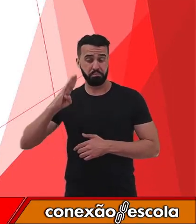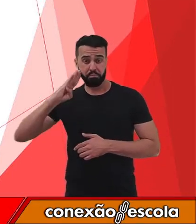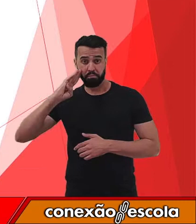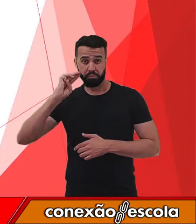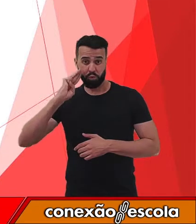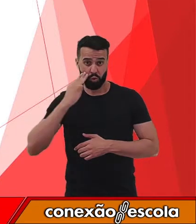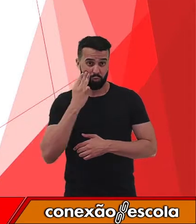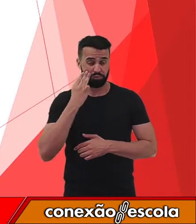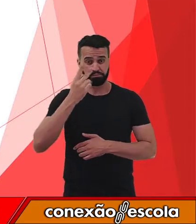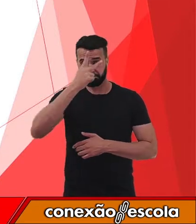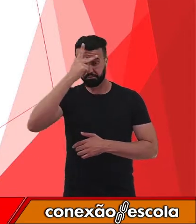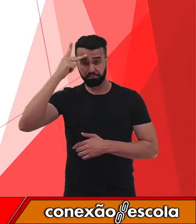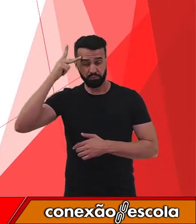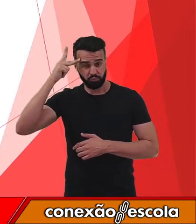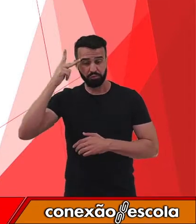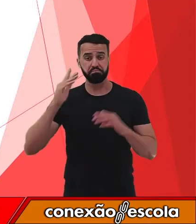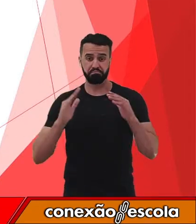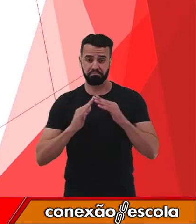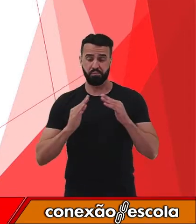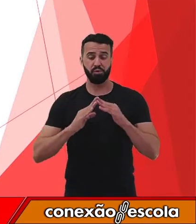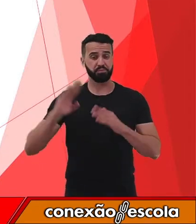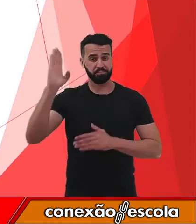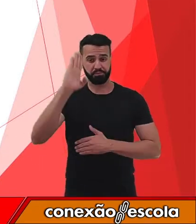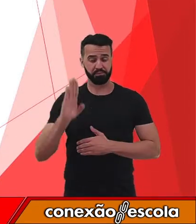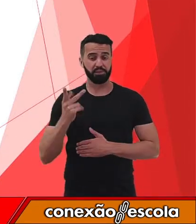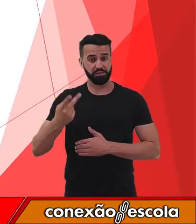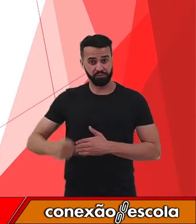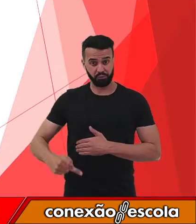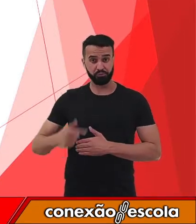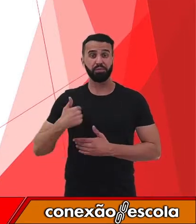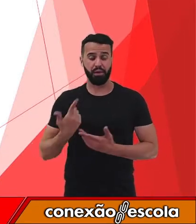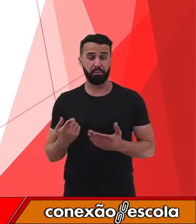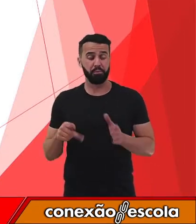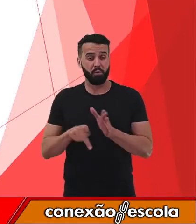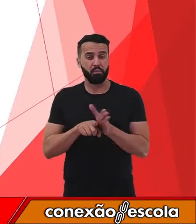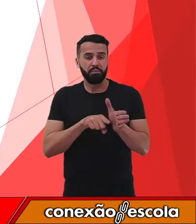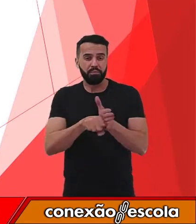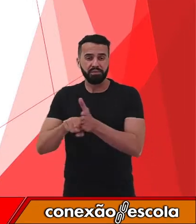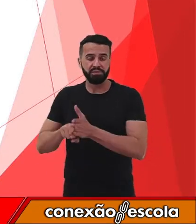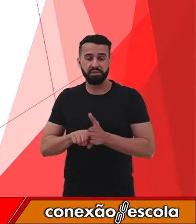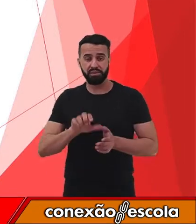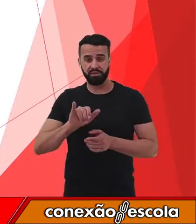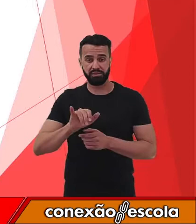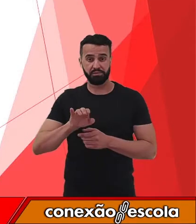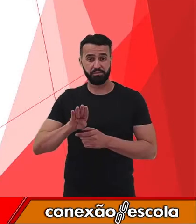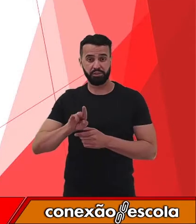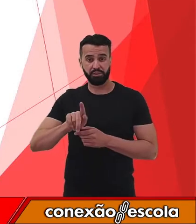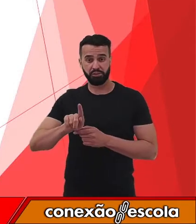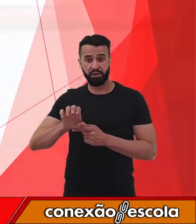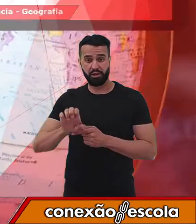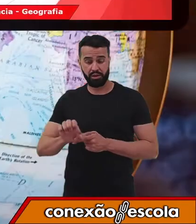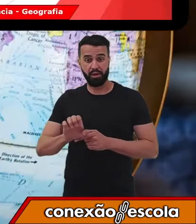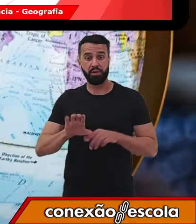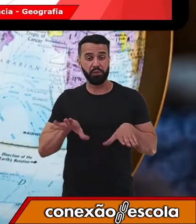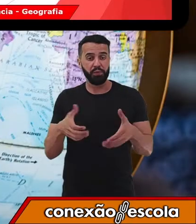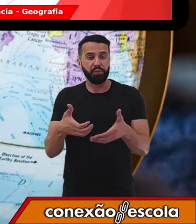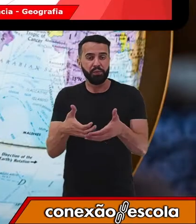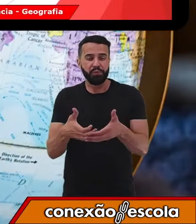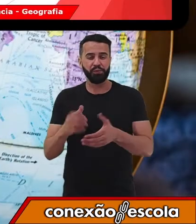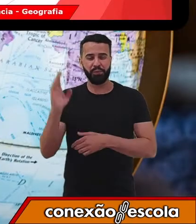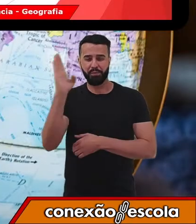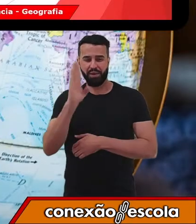de habitantes. Isso de acordo com o IBGE, Instituto Brasileiro de Geografia